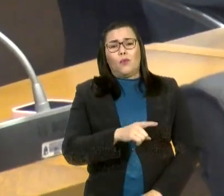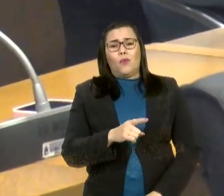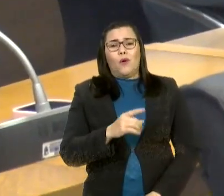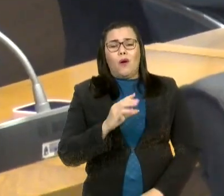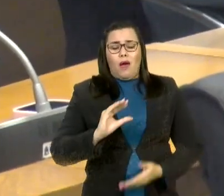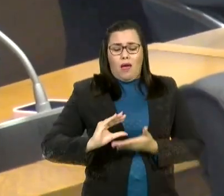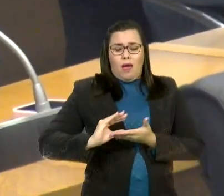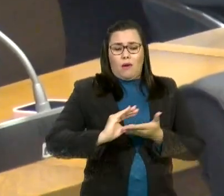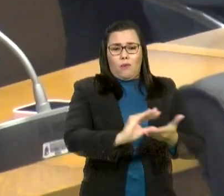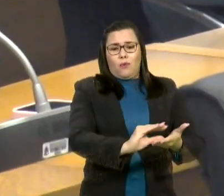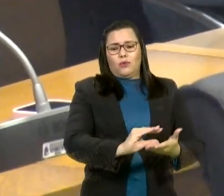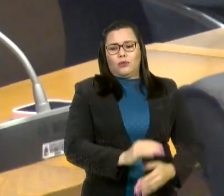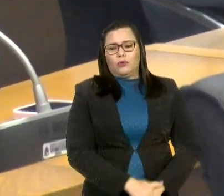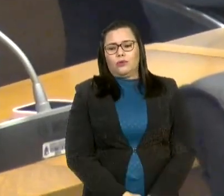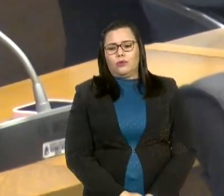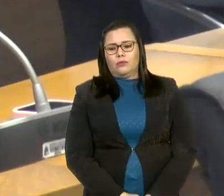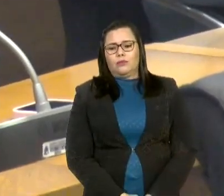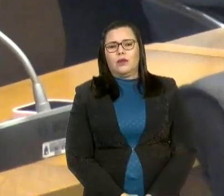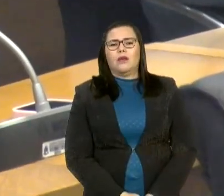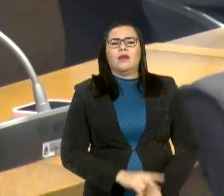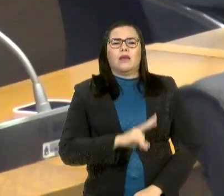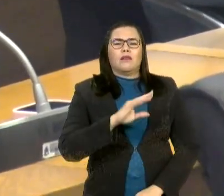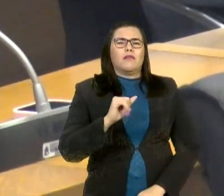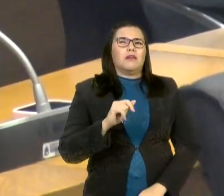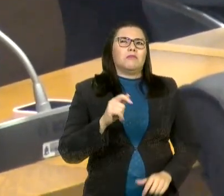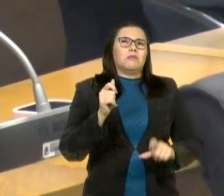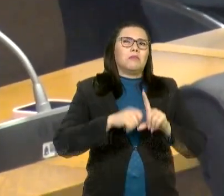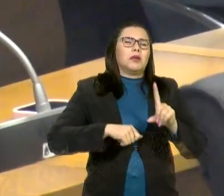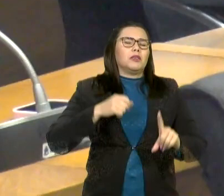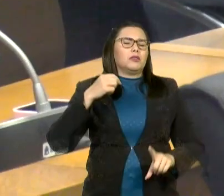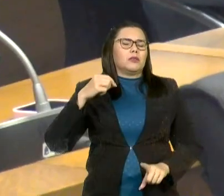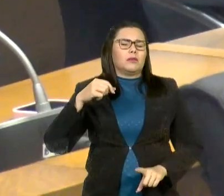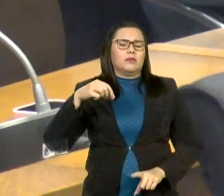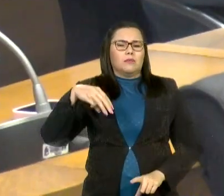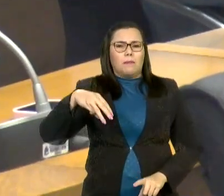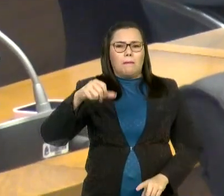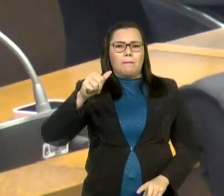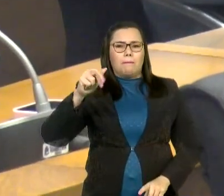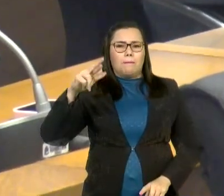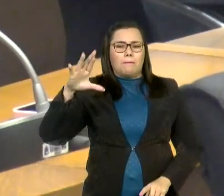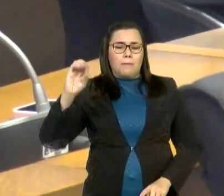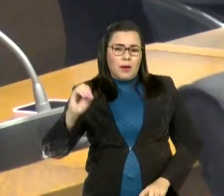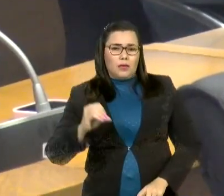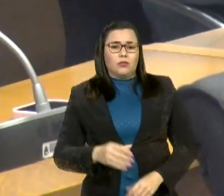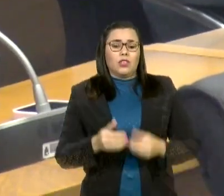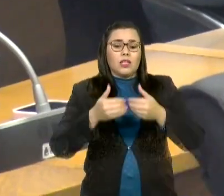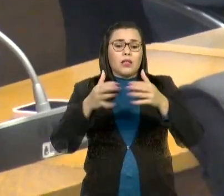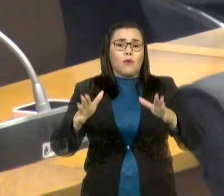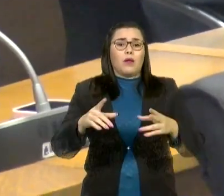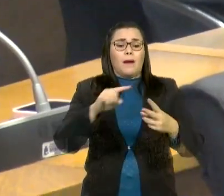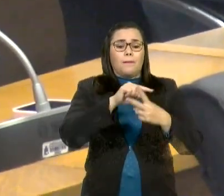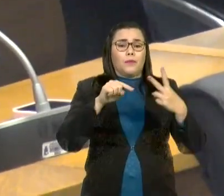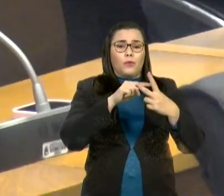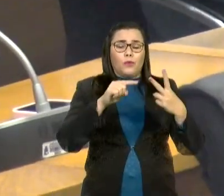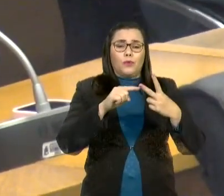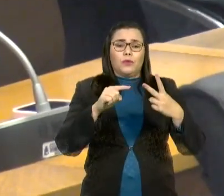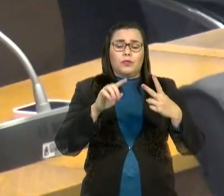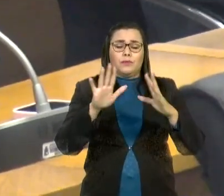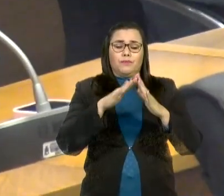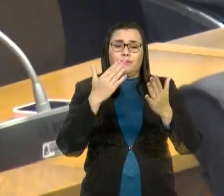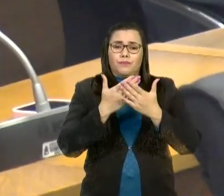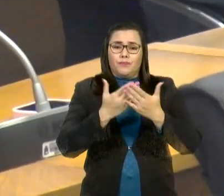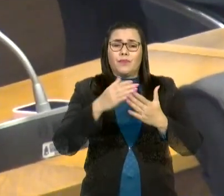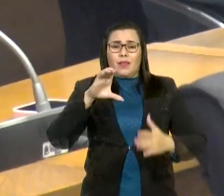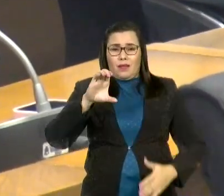inaugurar, acredito, agora, no mês de março, já vai iniciar o ano letivo, foi uma luta muito grande. E a gente também teria